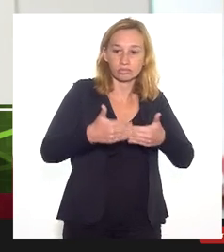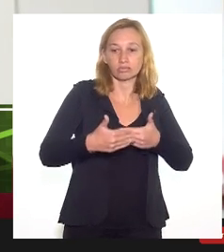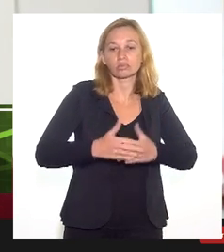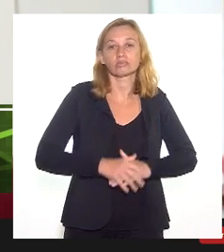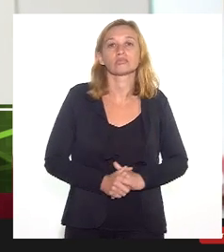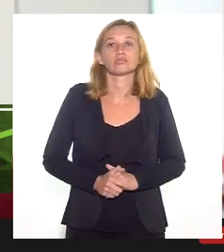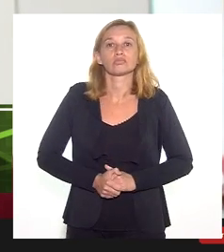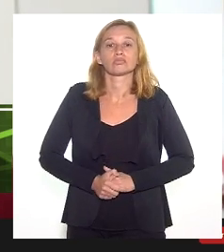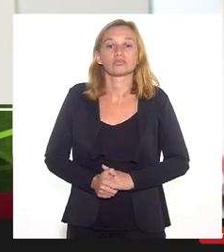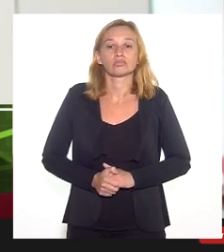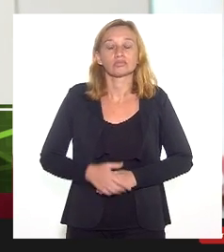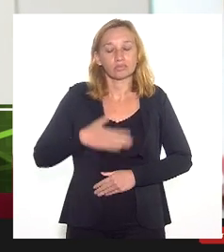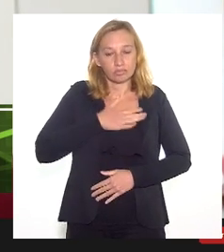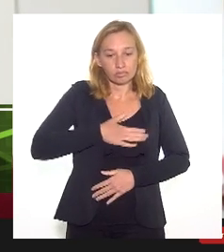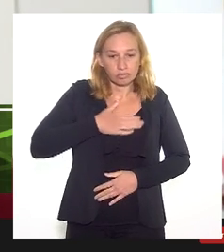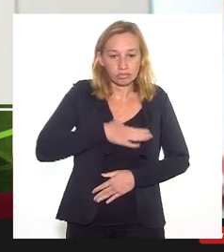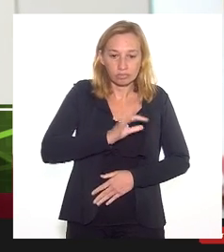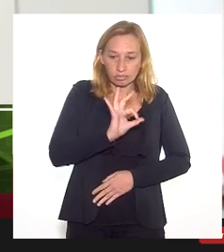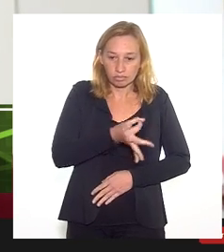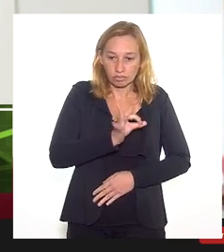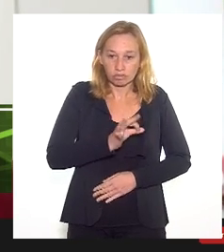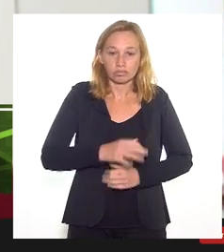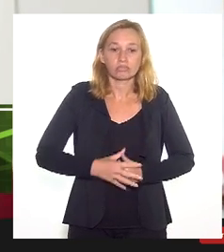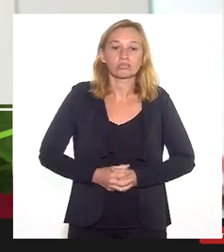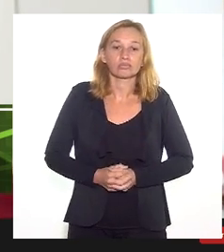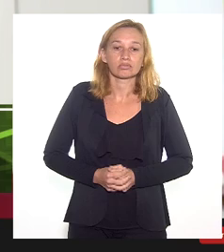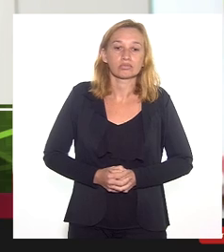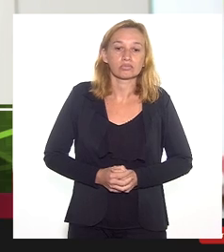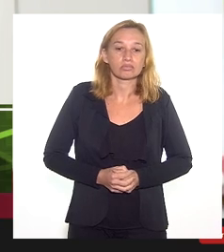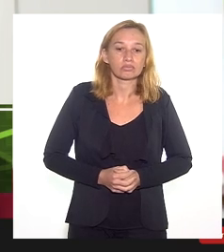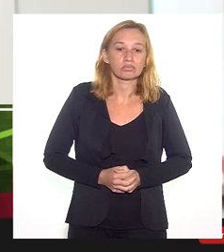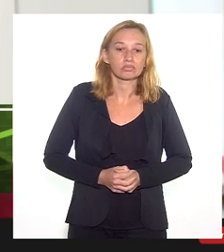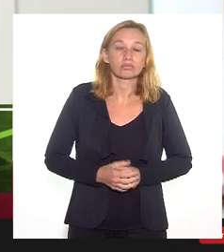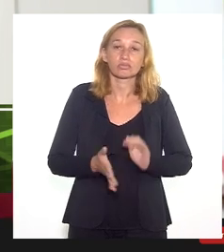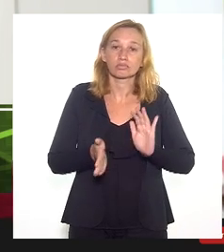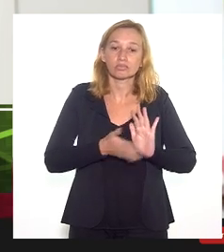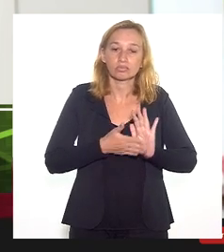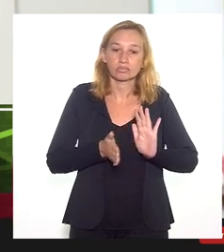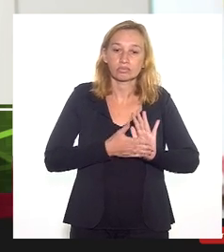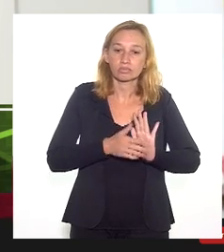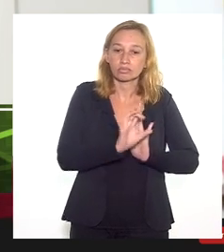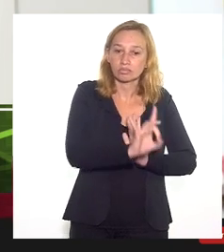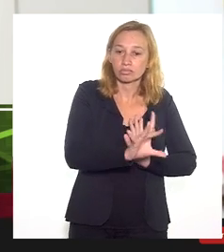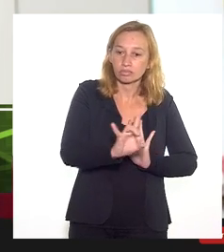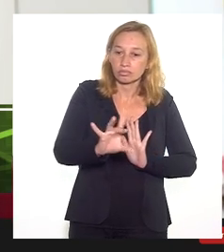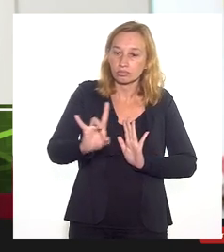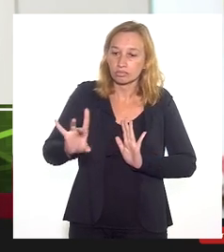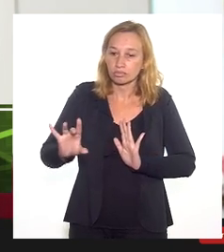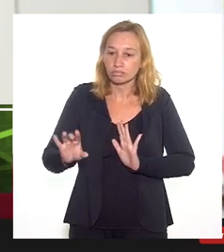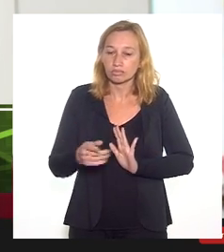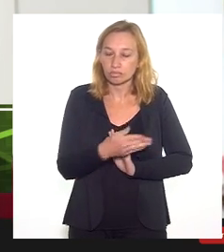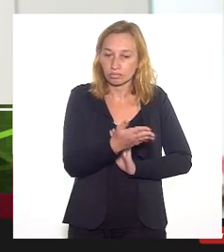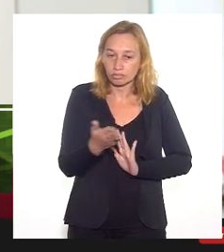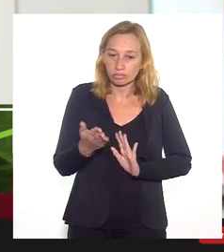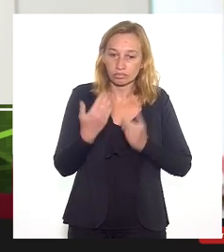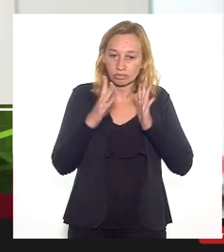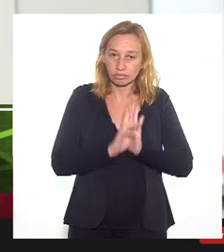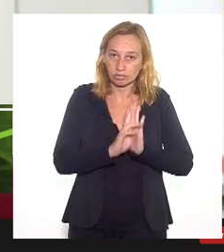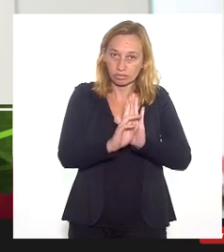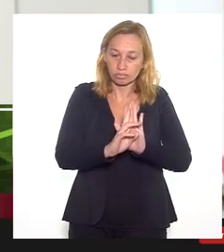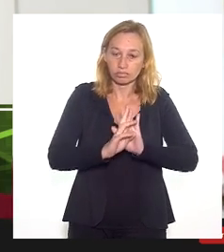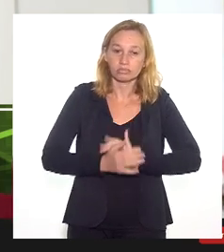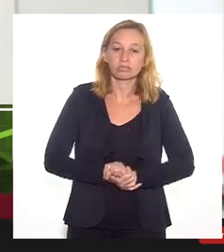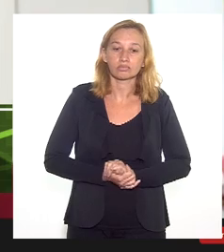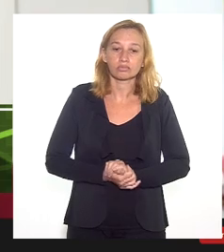eu gostaria inclusive de colocar uma proposta para cada uma das entidades aqui que representam